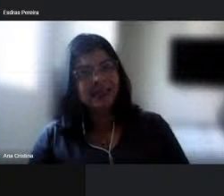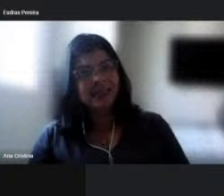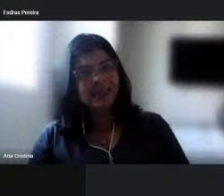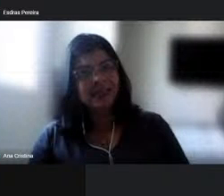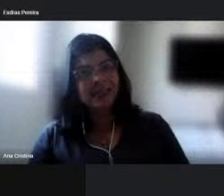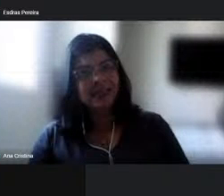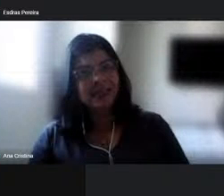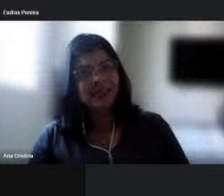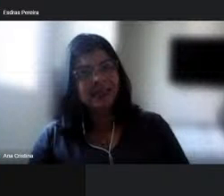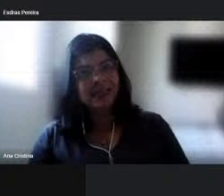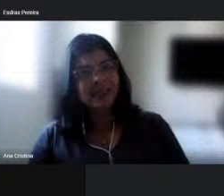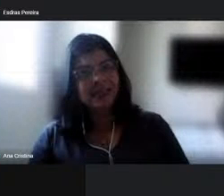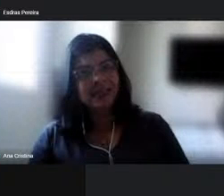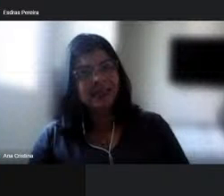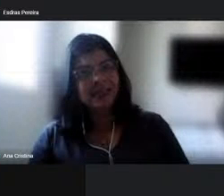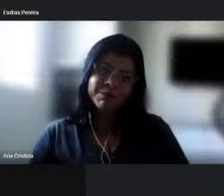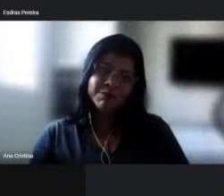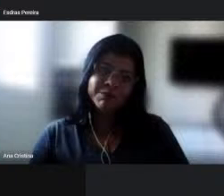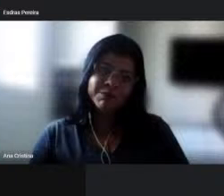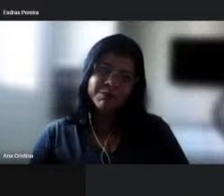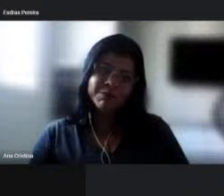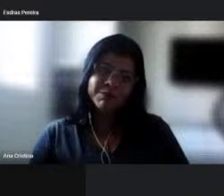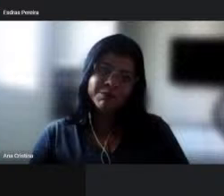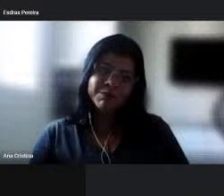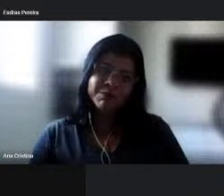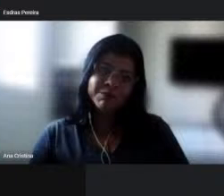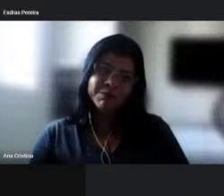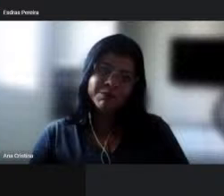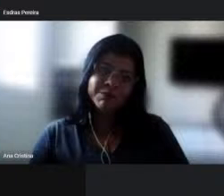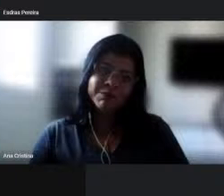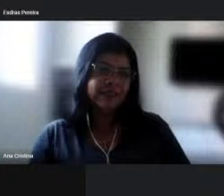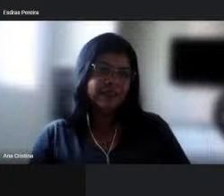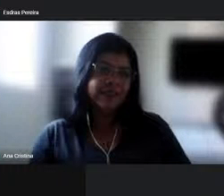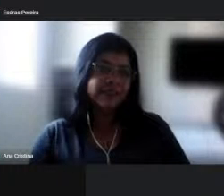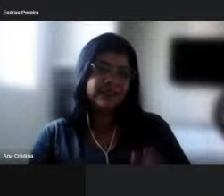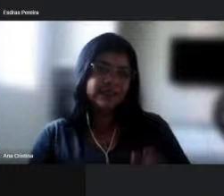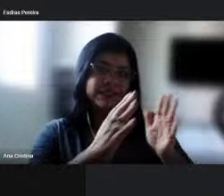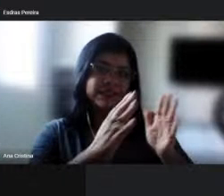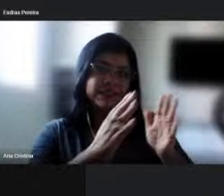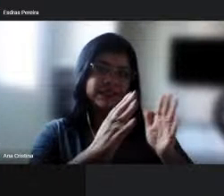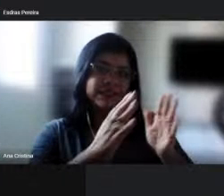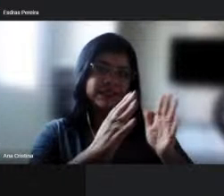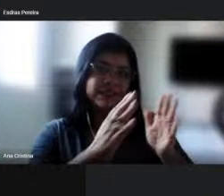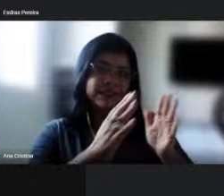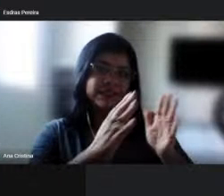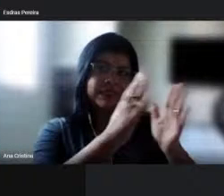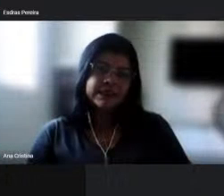nós percebemos que muitas doenças, né, transmissíveis, ela tem esse